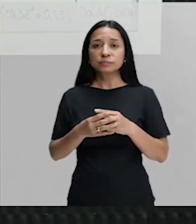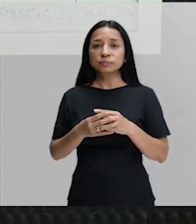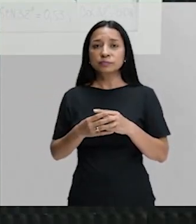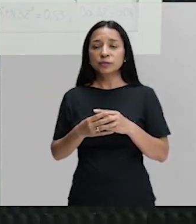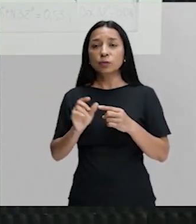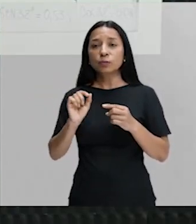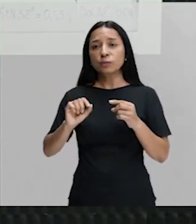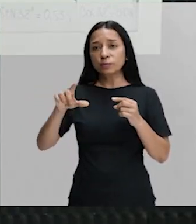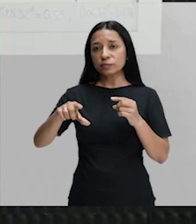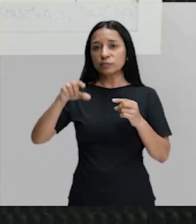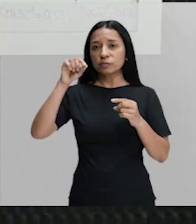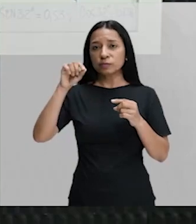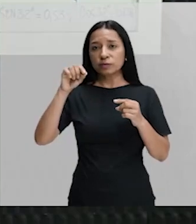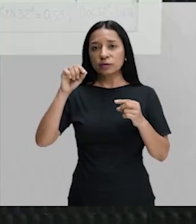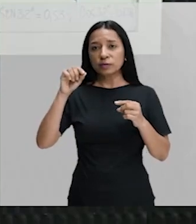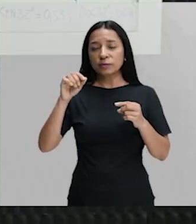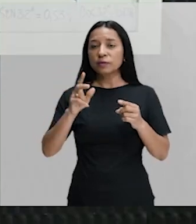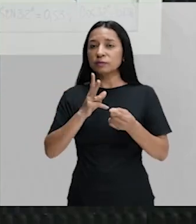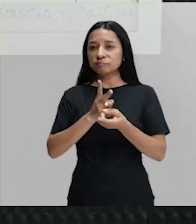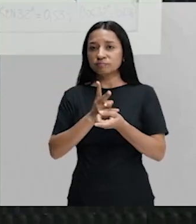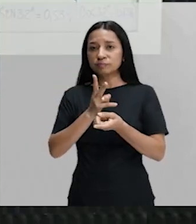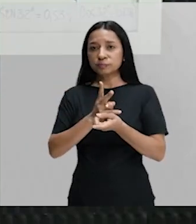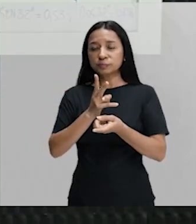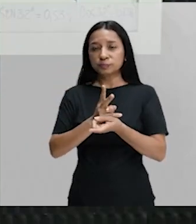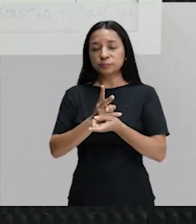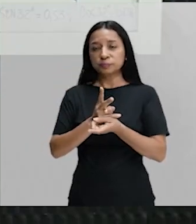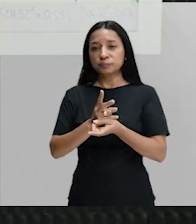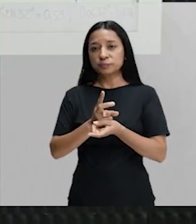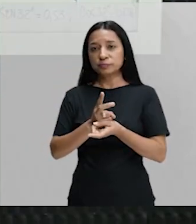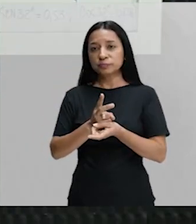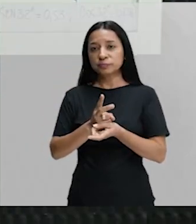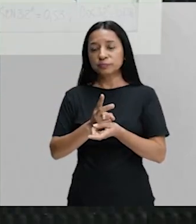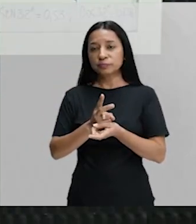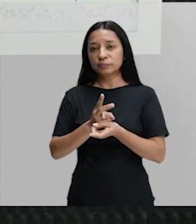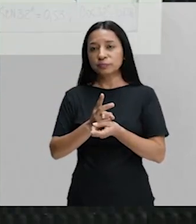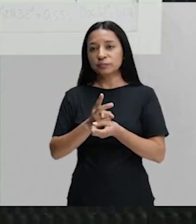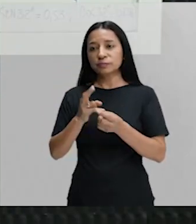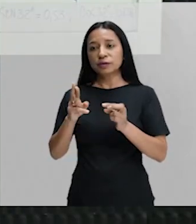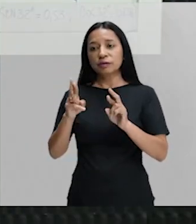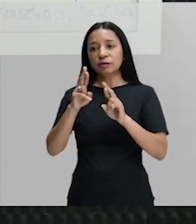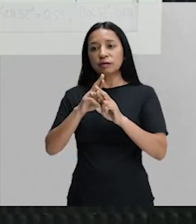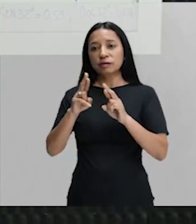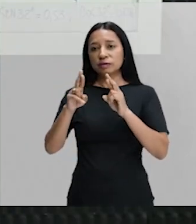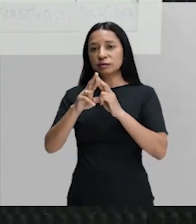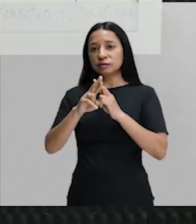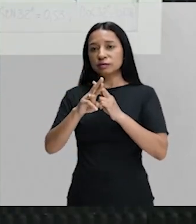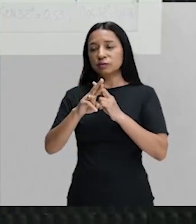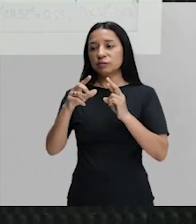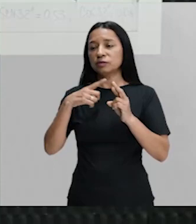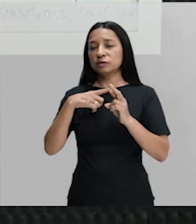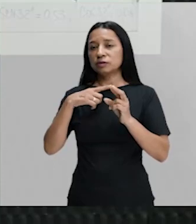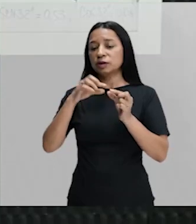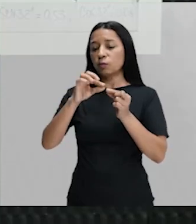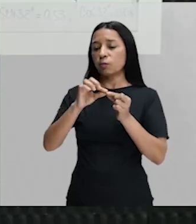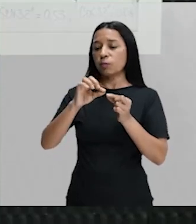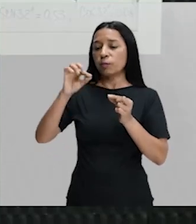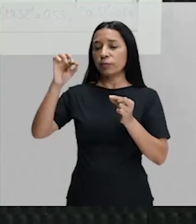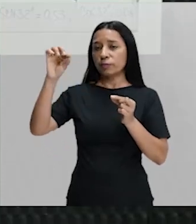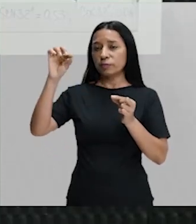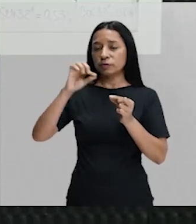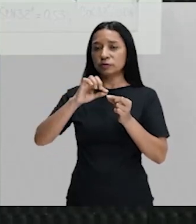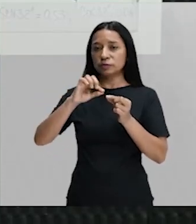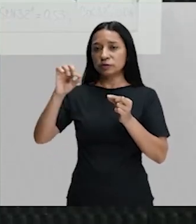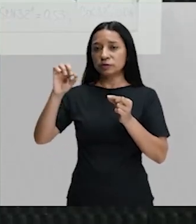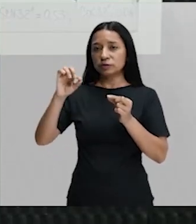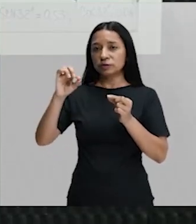você vai escolher? Você vai escolher sempre aquela razão que tem uma medida que você quer calcular. Né?